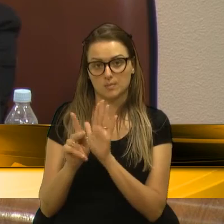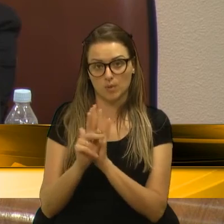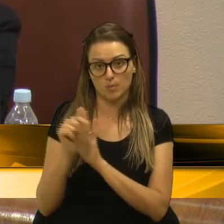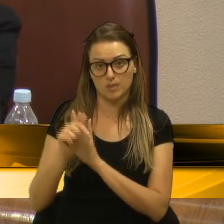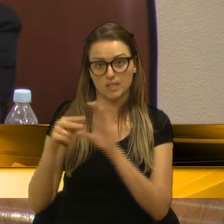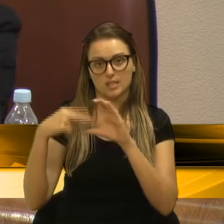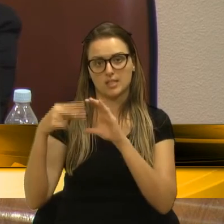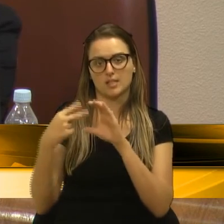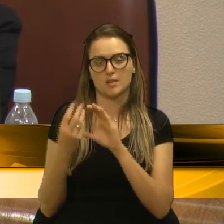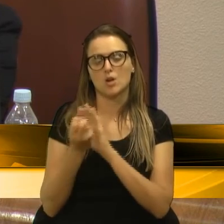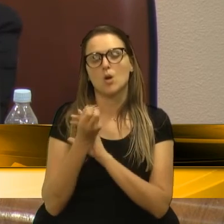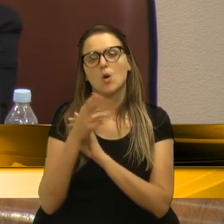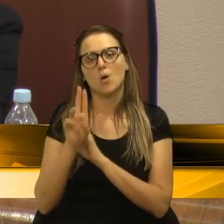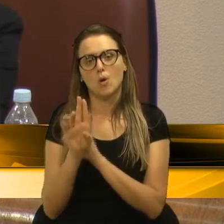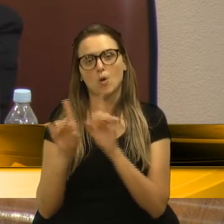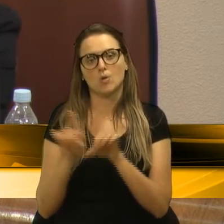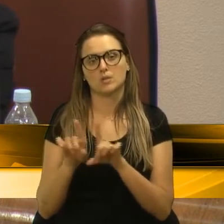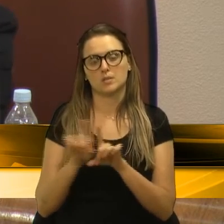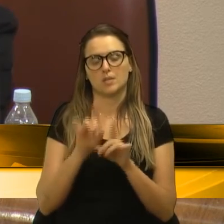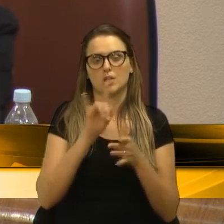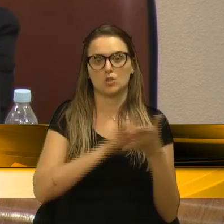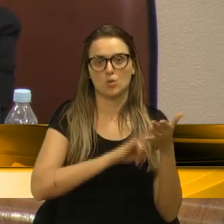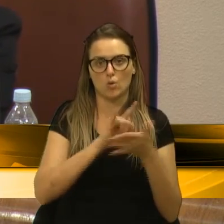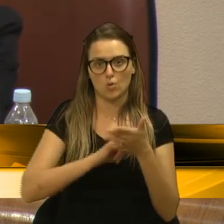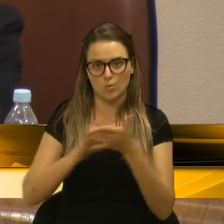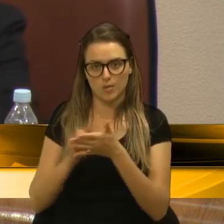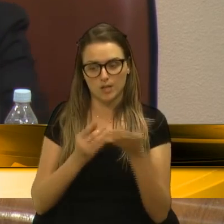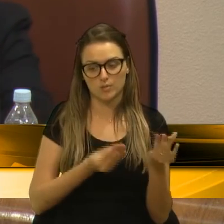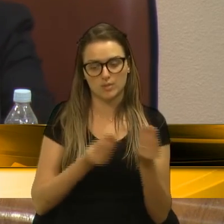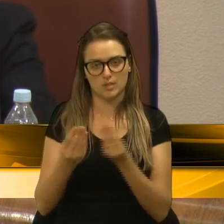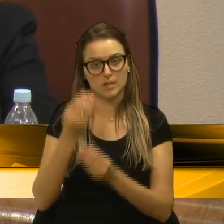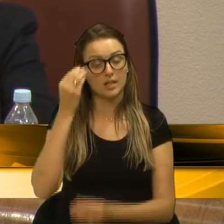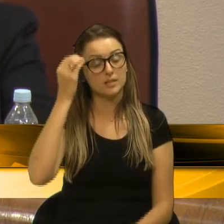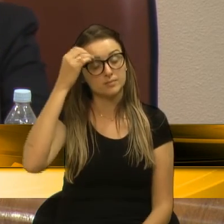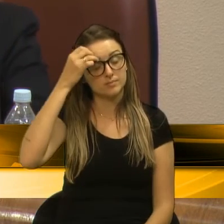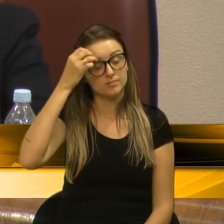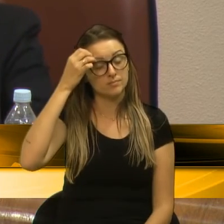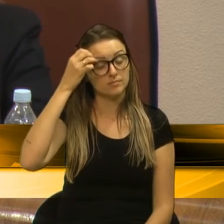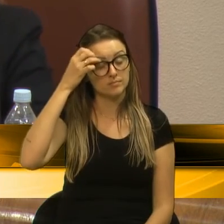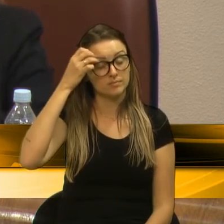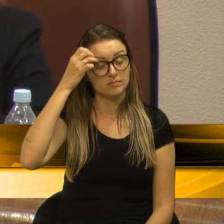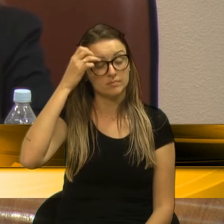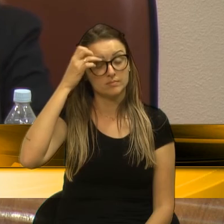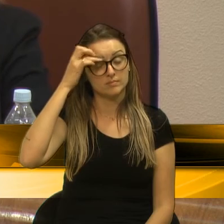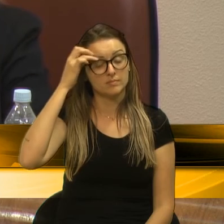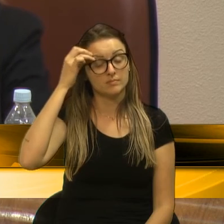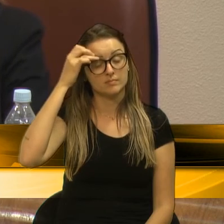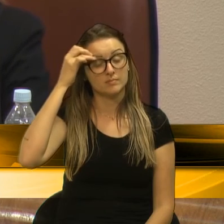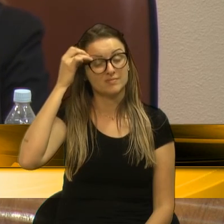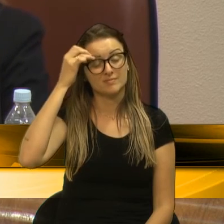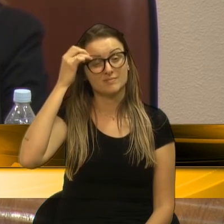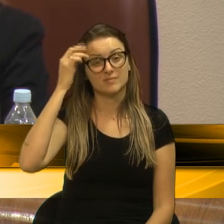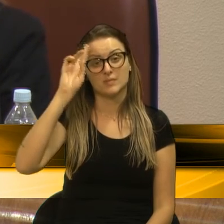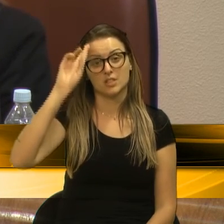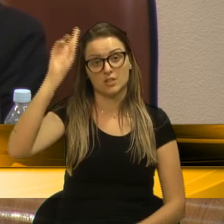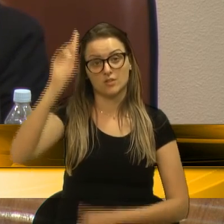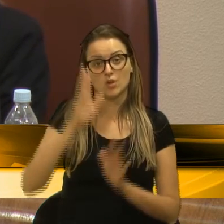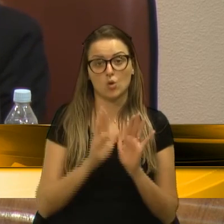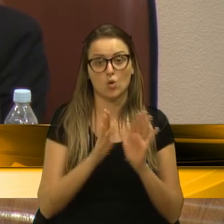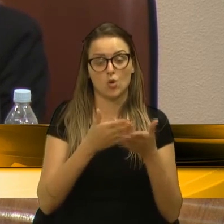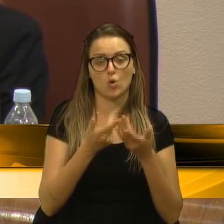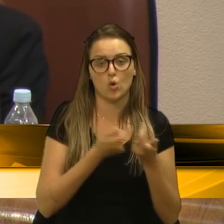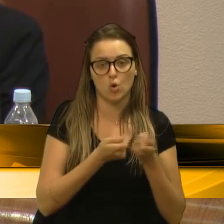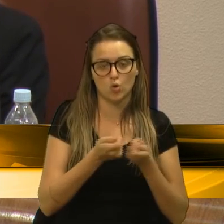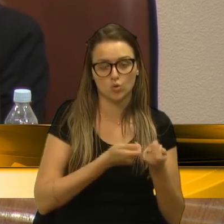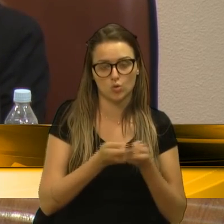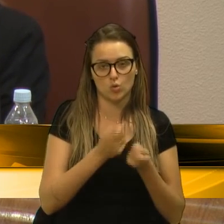ou ratifique-se a documentação encaminhada. A Direção de Controle e Fiscalização